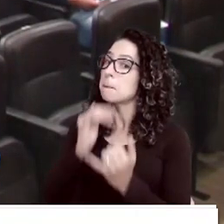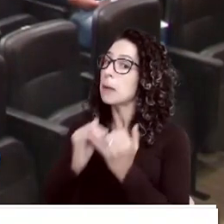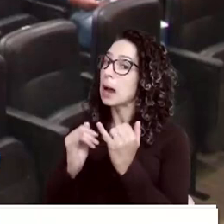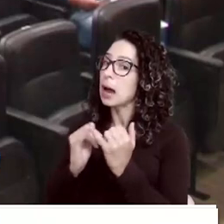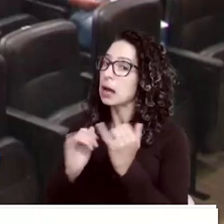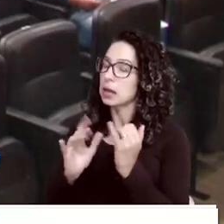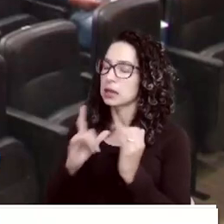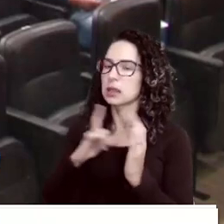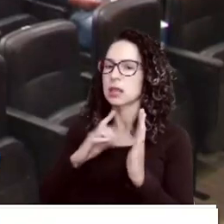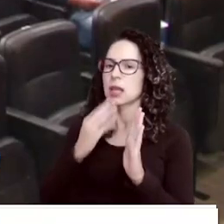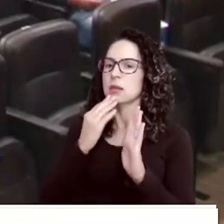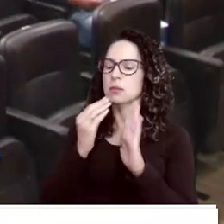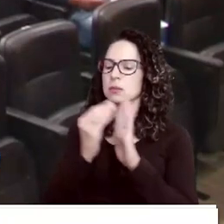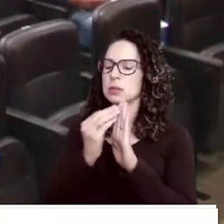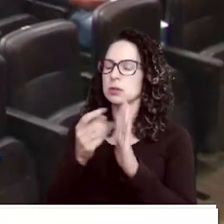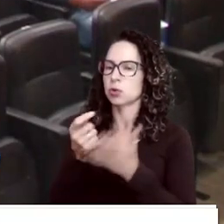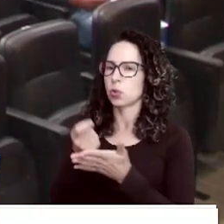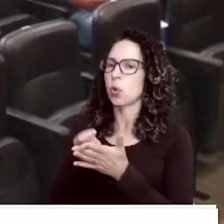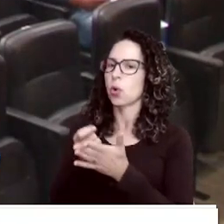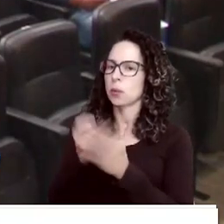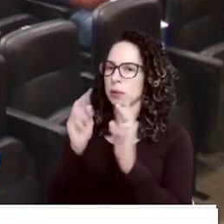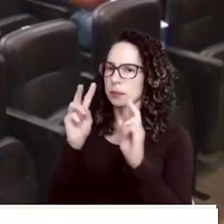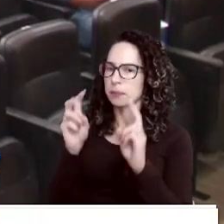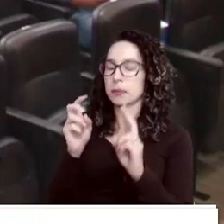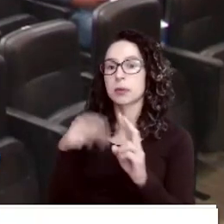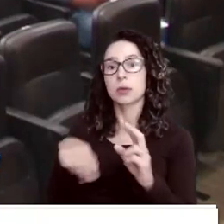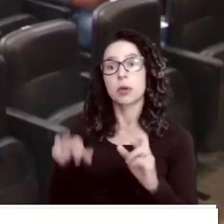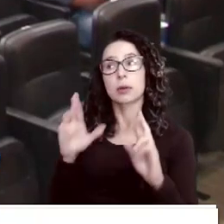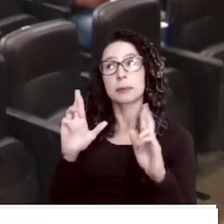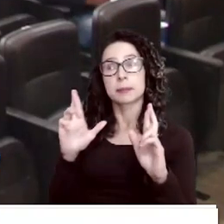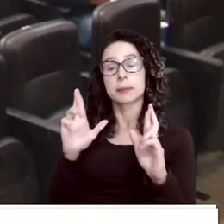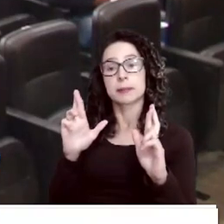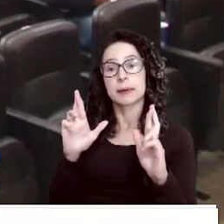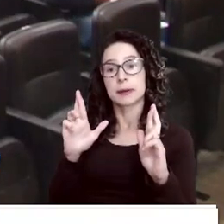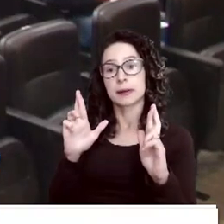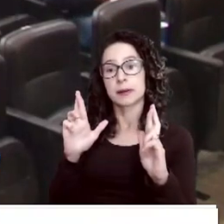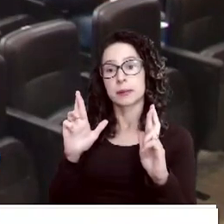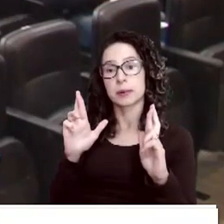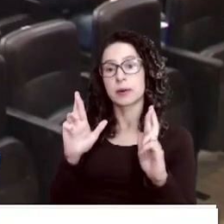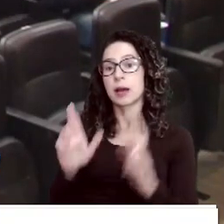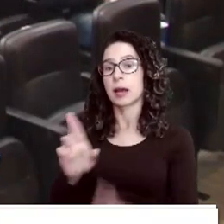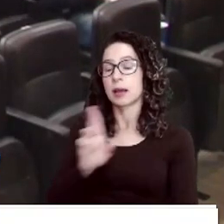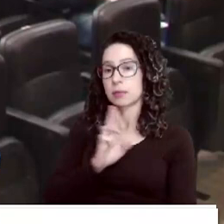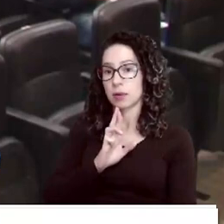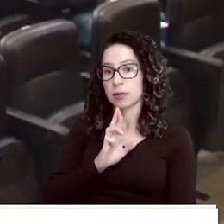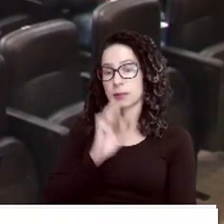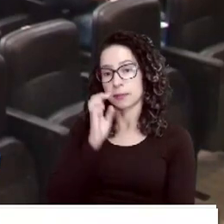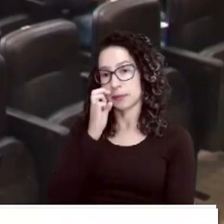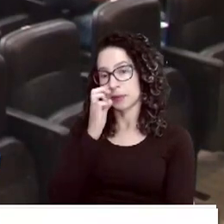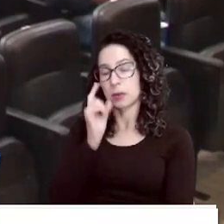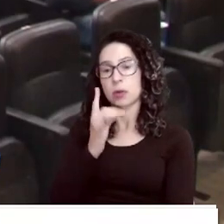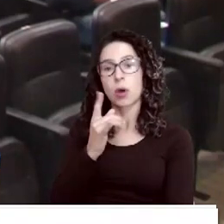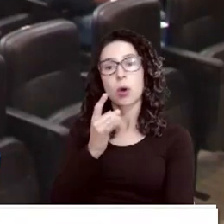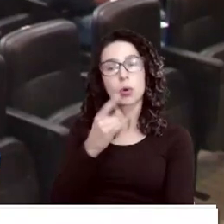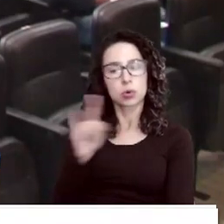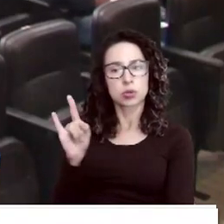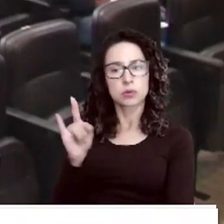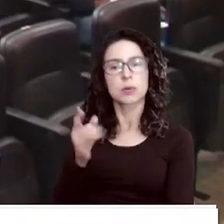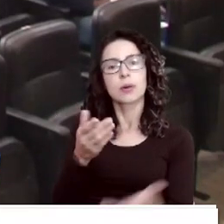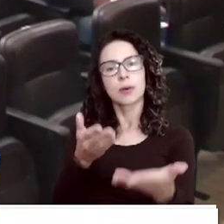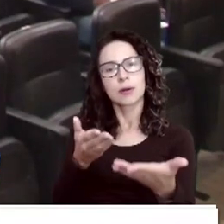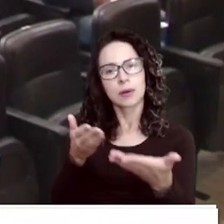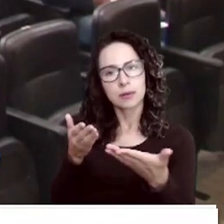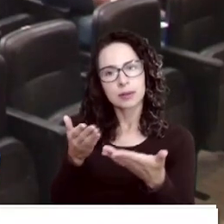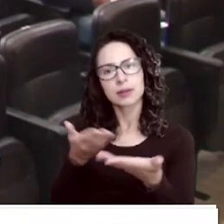aí cobrando essa questão, e a gente espera ter a resposta. Só para terminar mesmo, convidar os